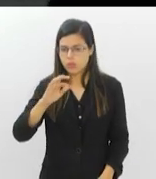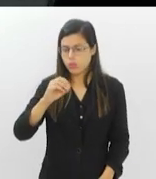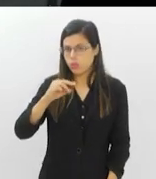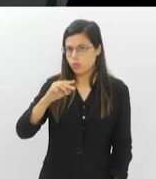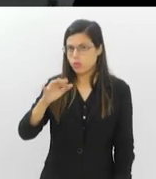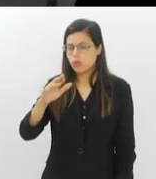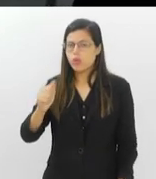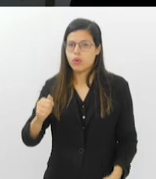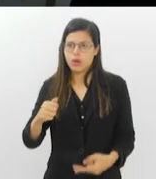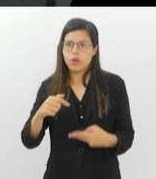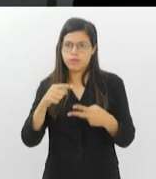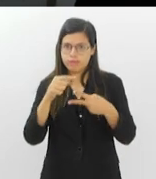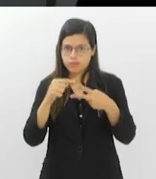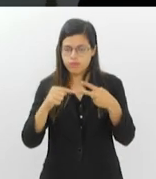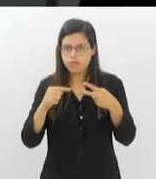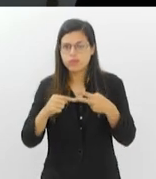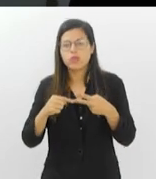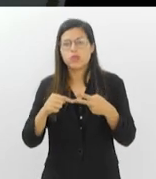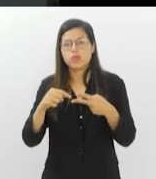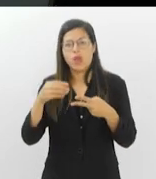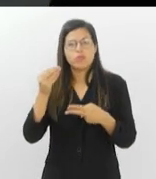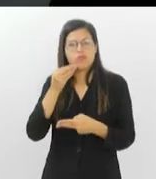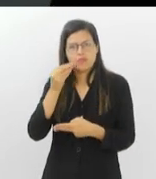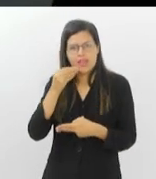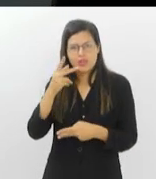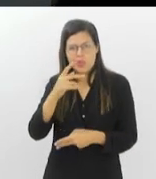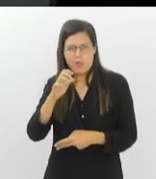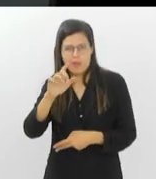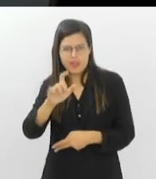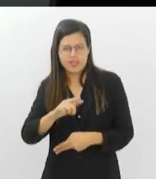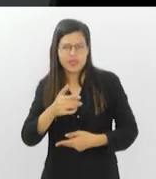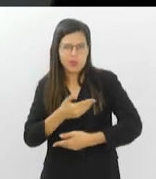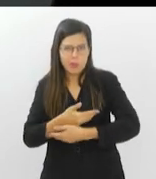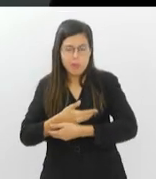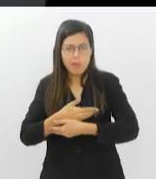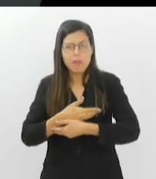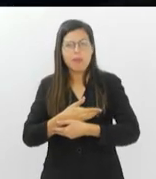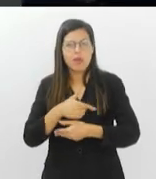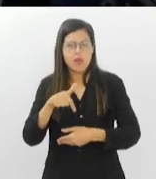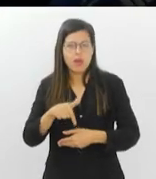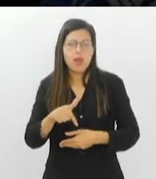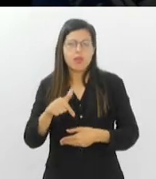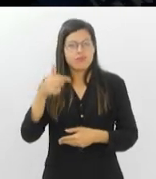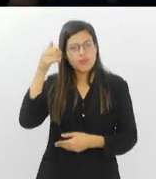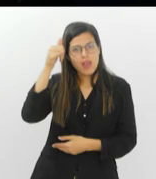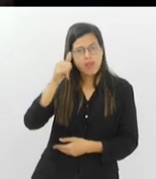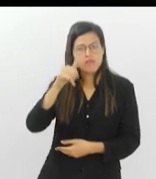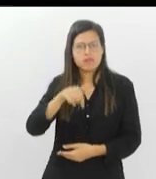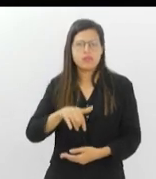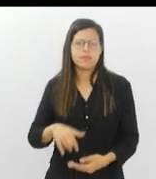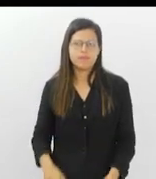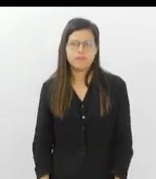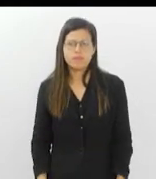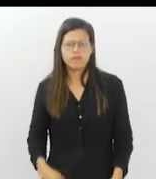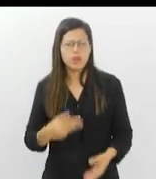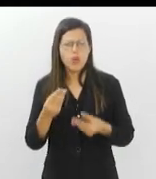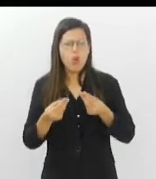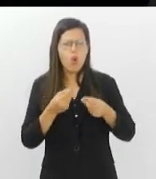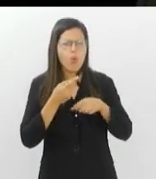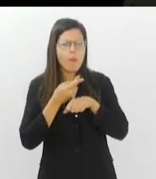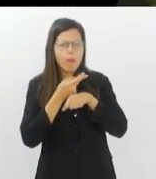parte da missão da APAE, de todas as APAEs, né? Porque faz parte da nossa prevenção. E como procurar um atendimento no